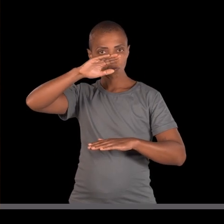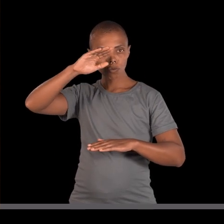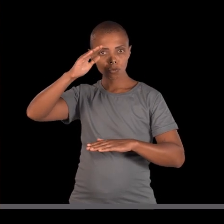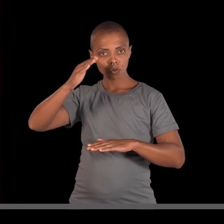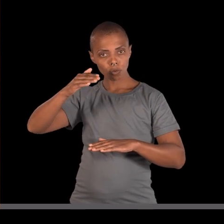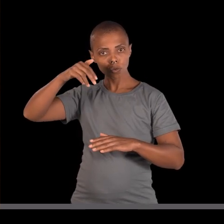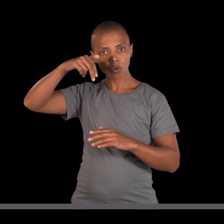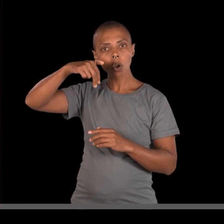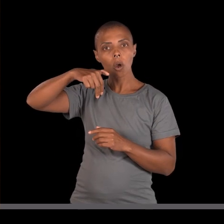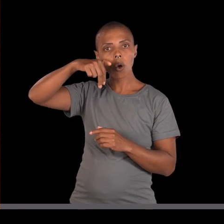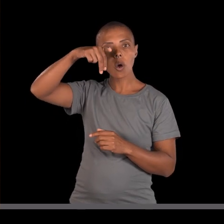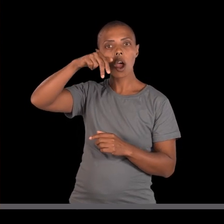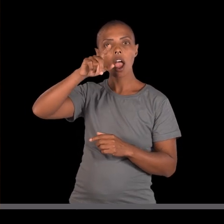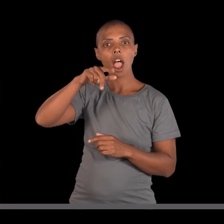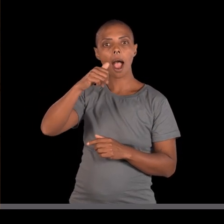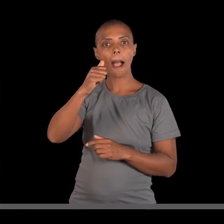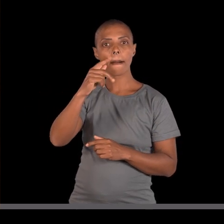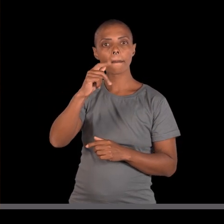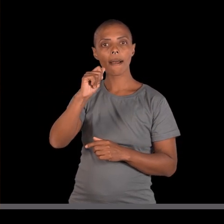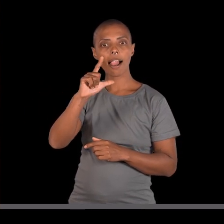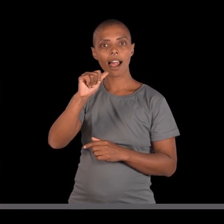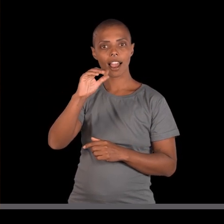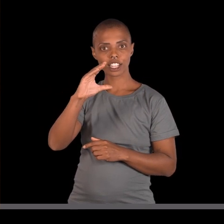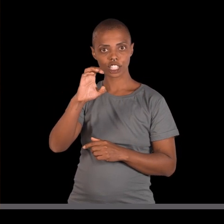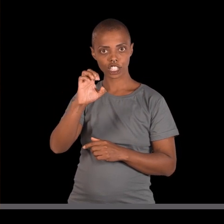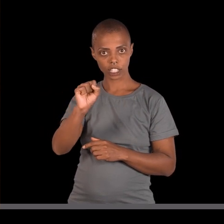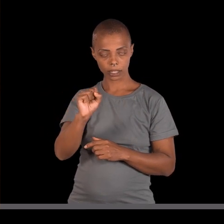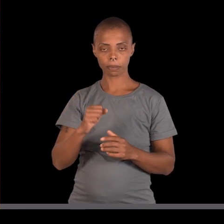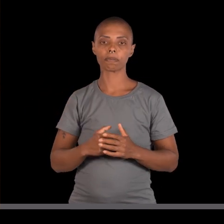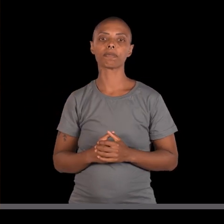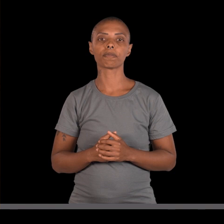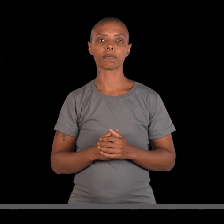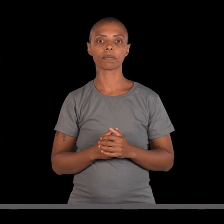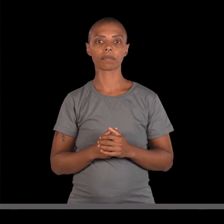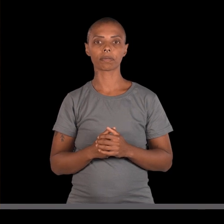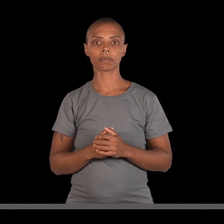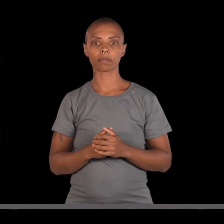Aqui os Montes Apalaches, Planalto Laurentiano.